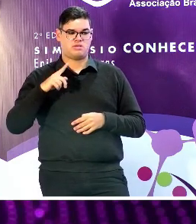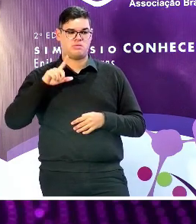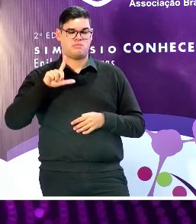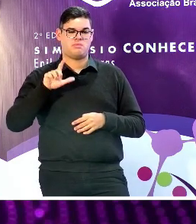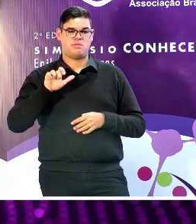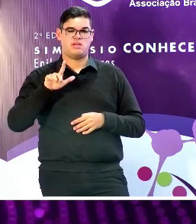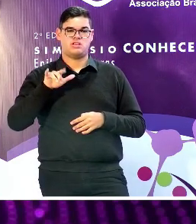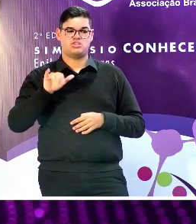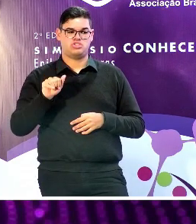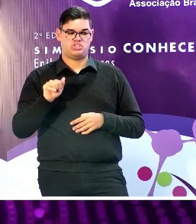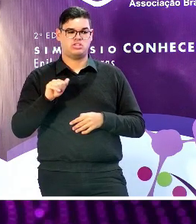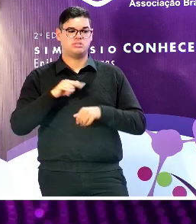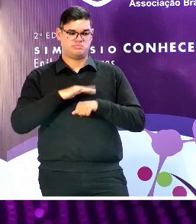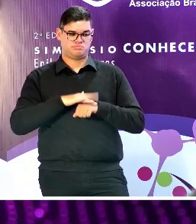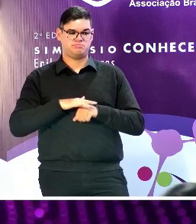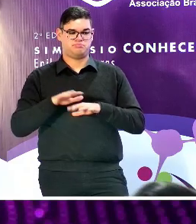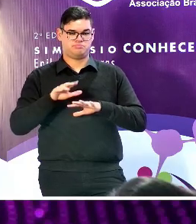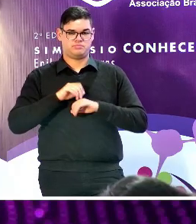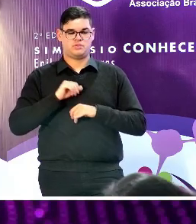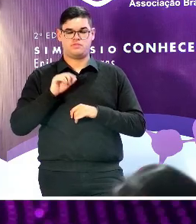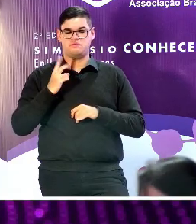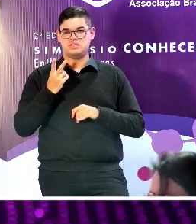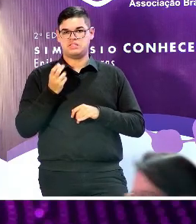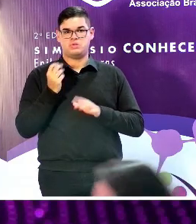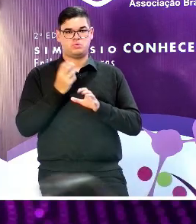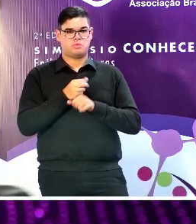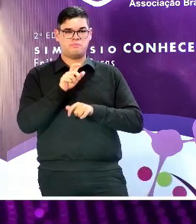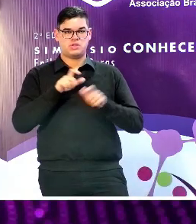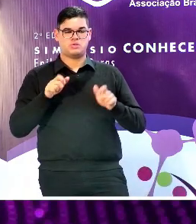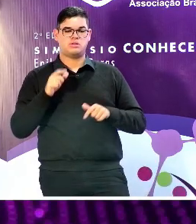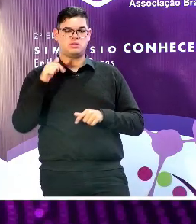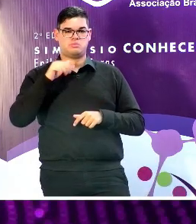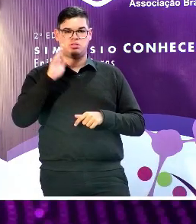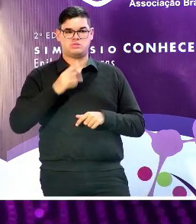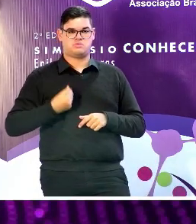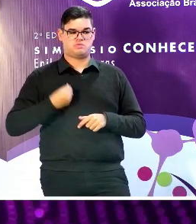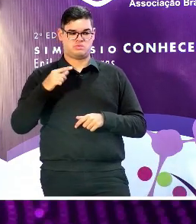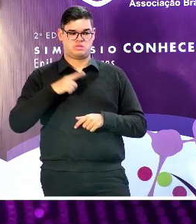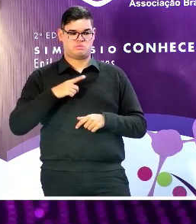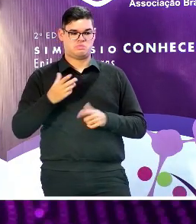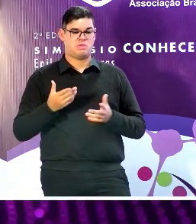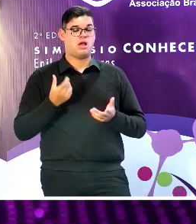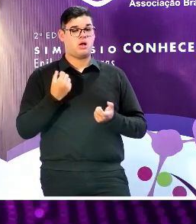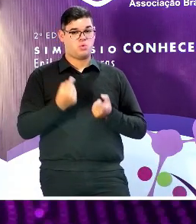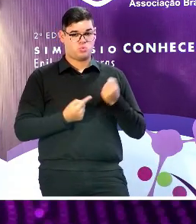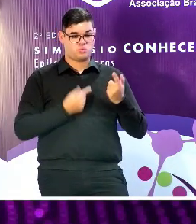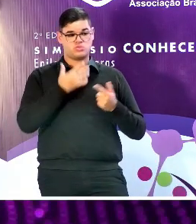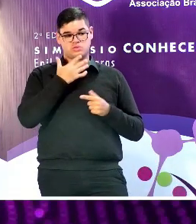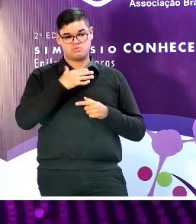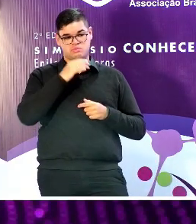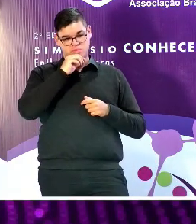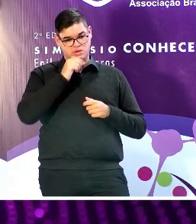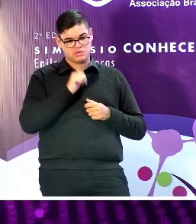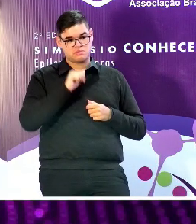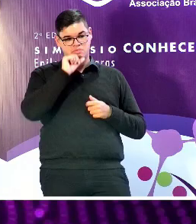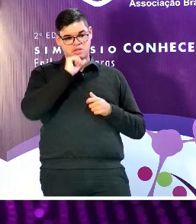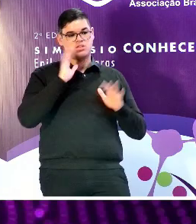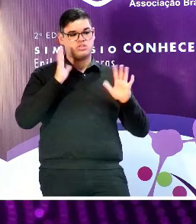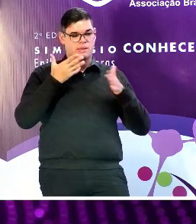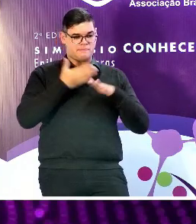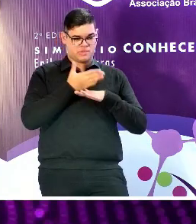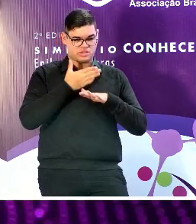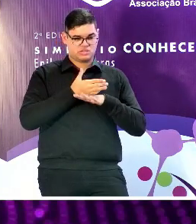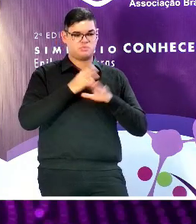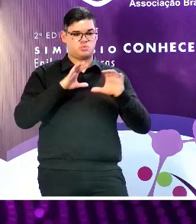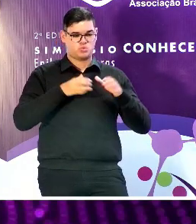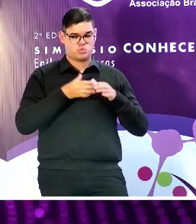com a hemiplegia alternante da infância, inclusive, né, alguns pais já participam da ABE.